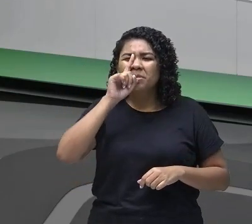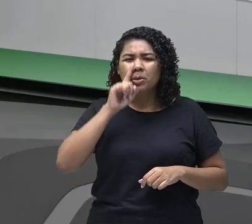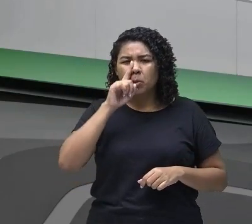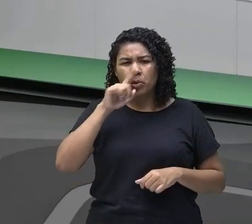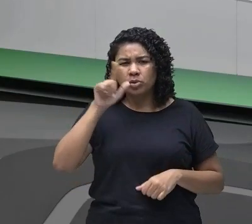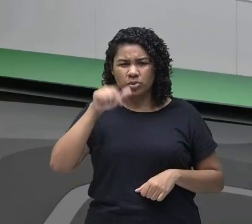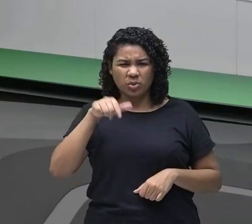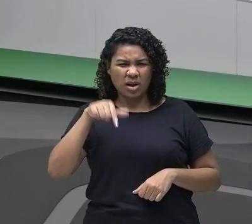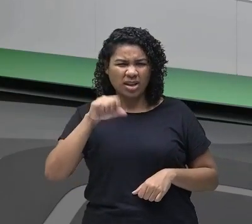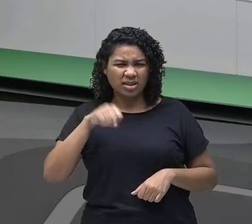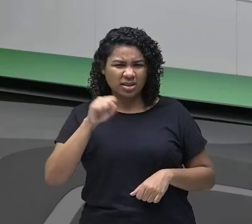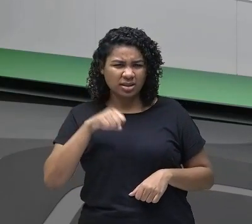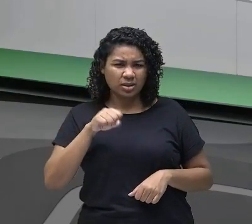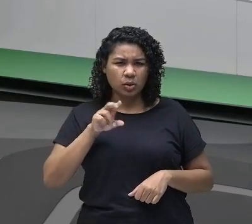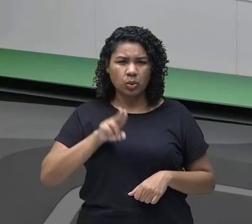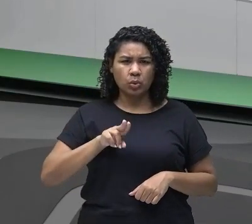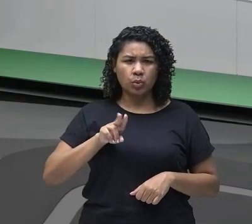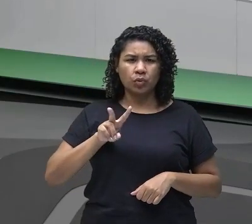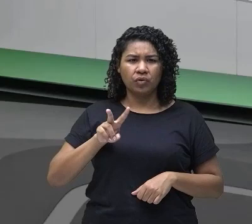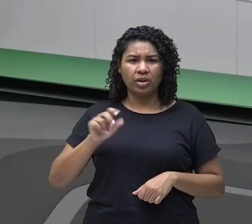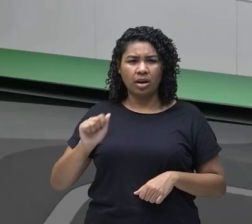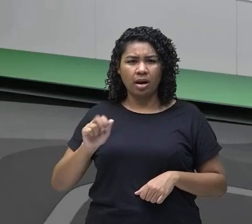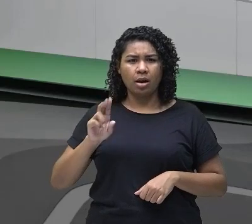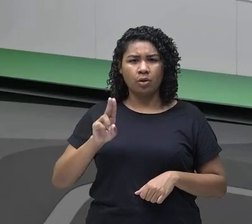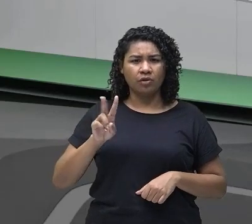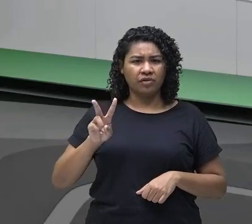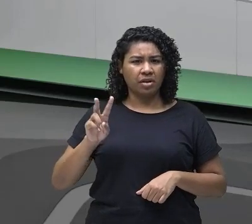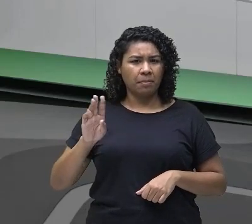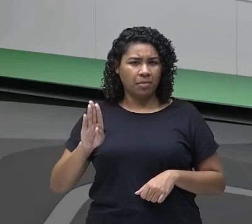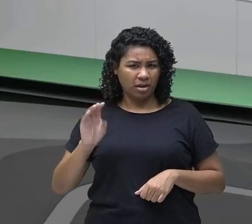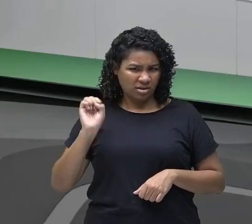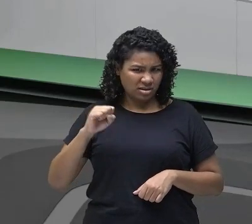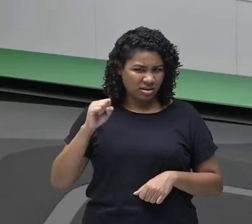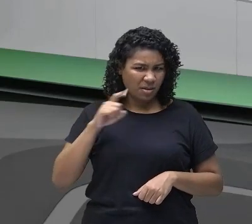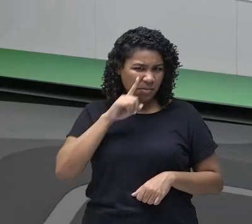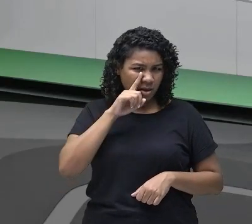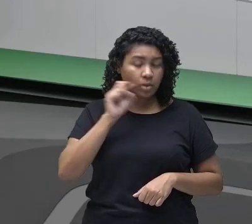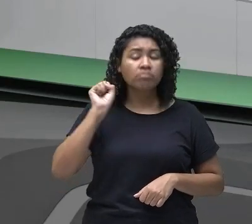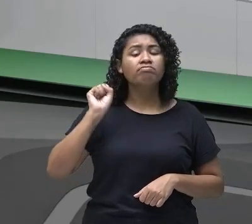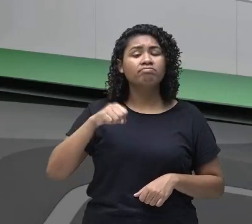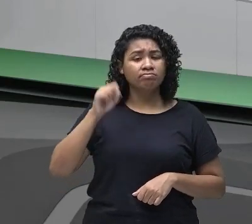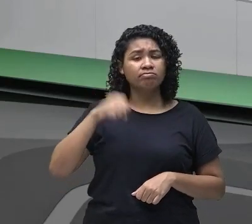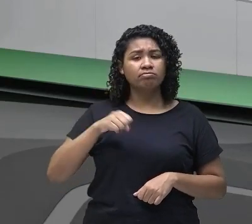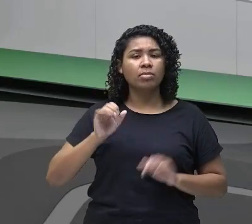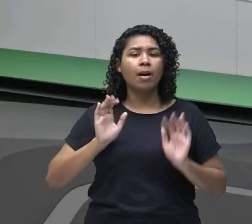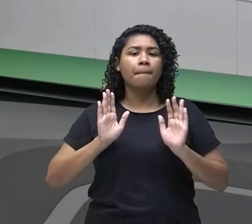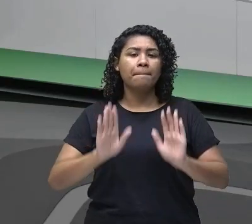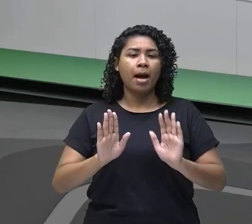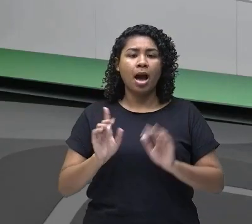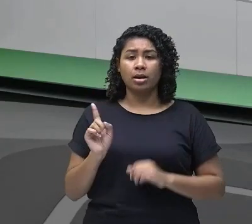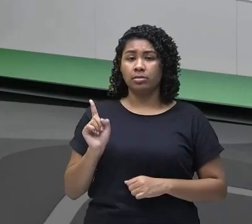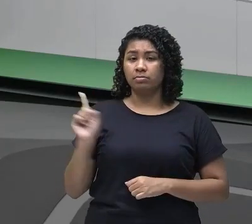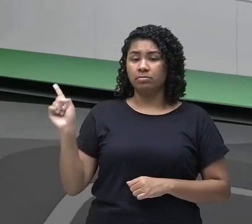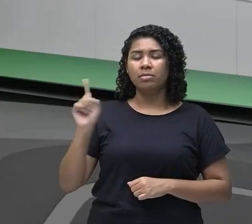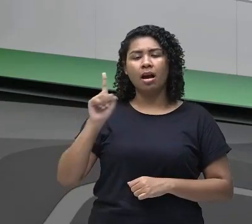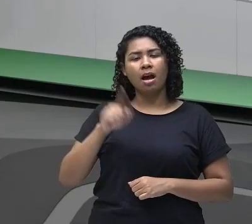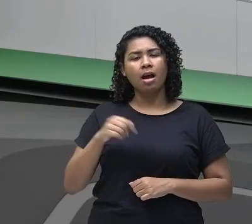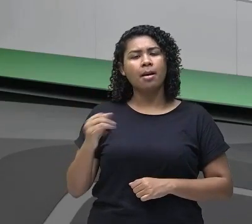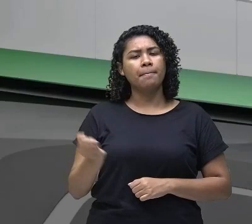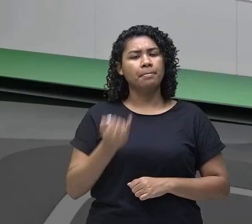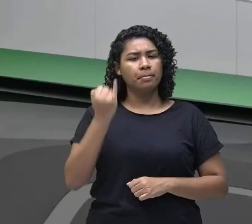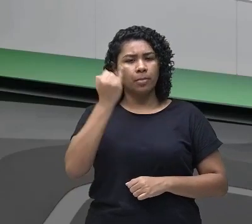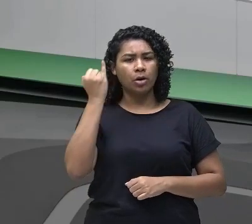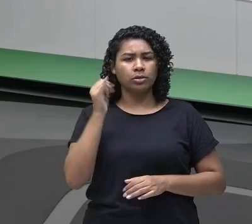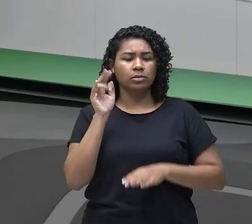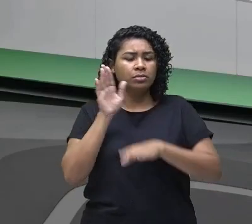são perigosos esses raios ultravioletas? Sim, é uma radiação, mas são necessários para a